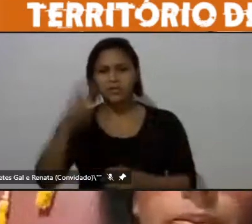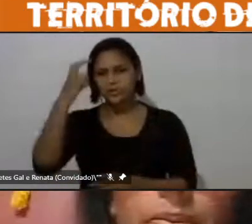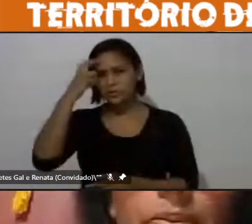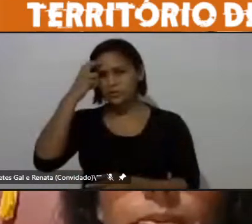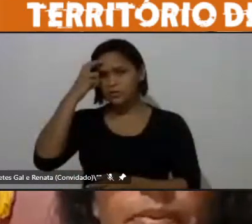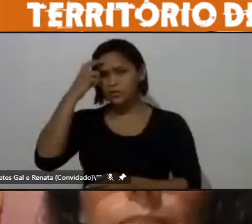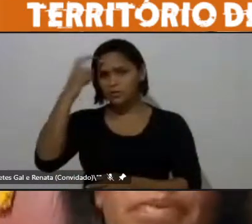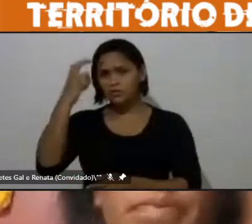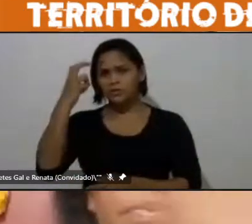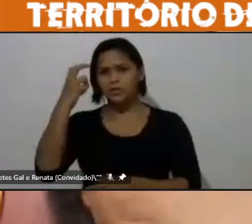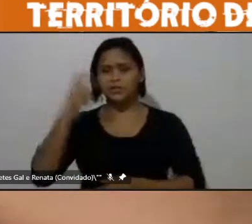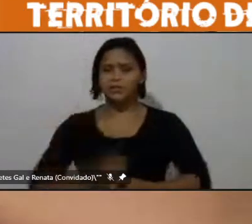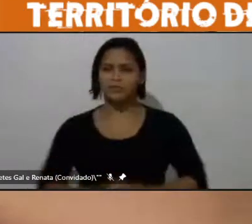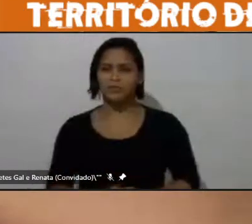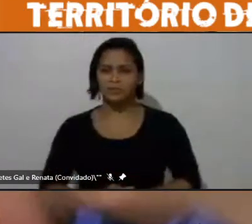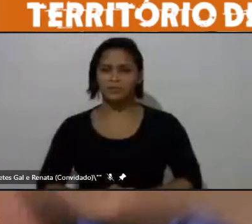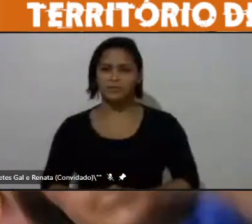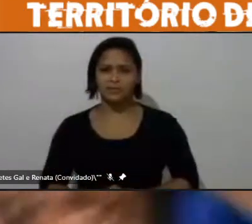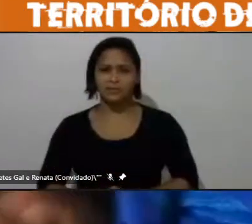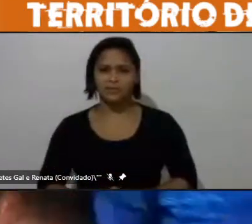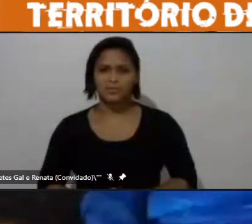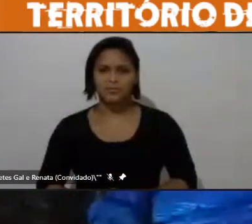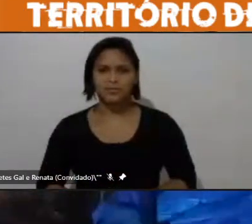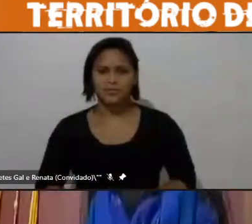de comunicação.